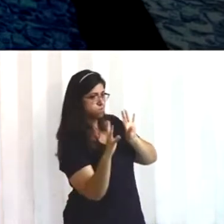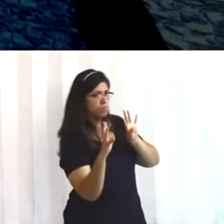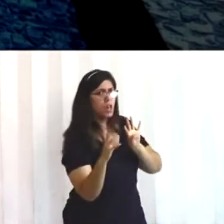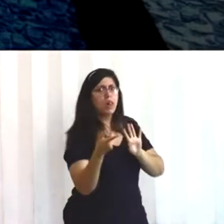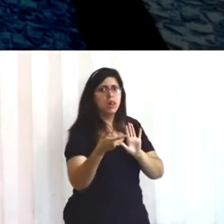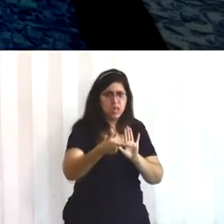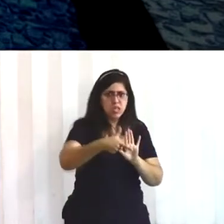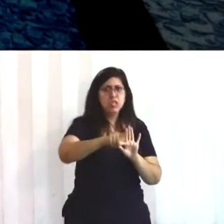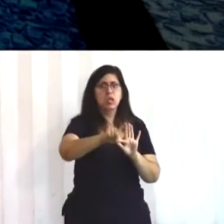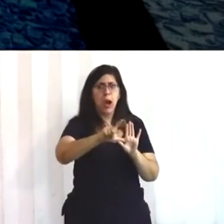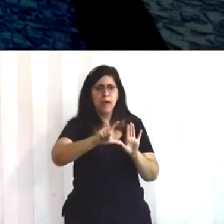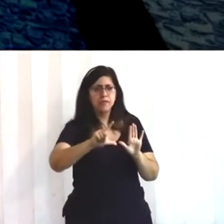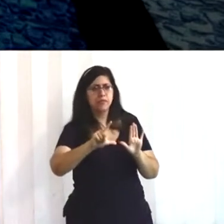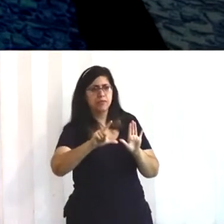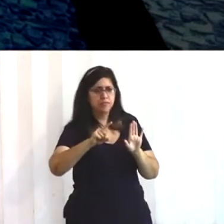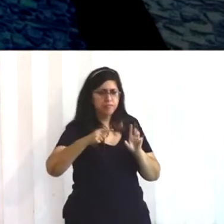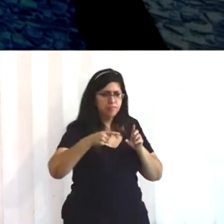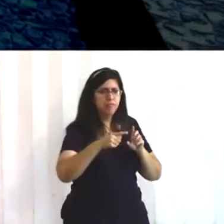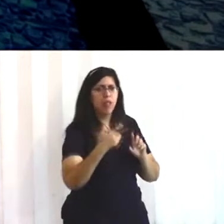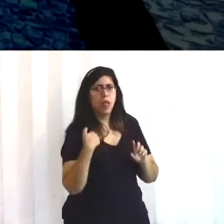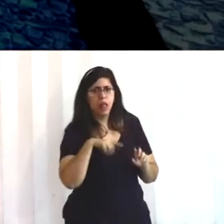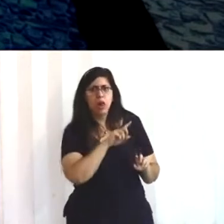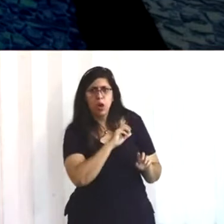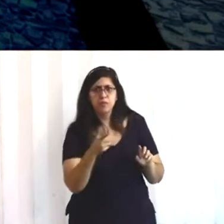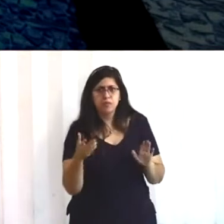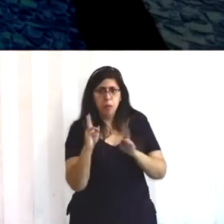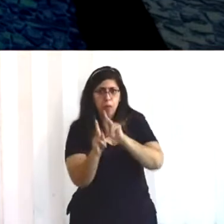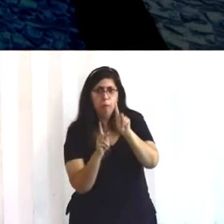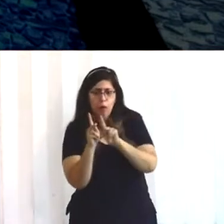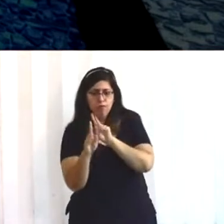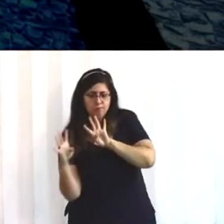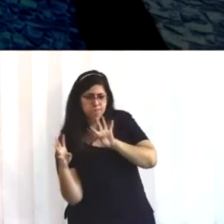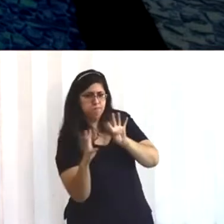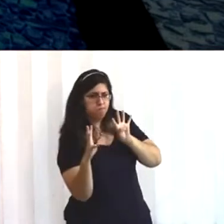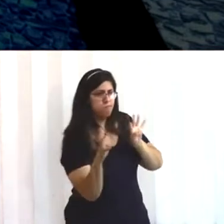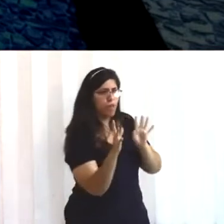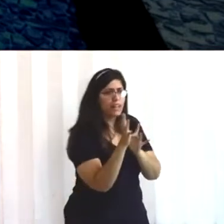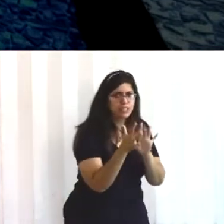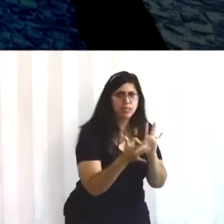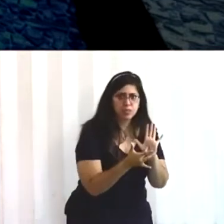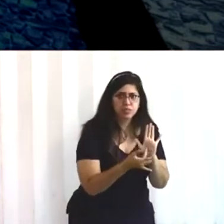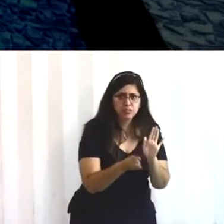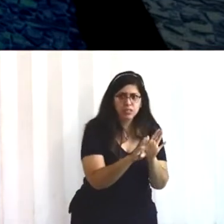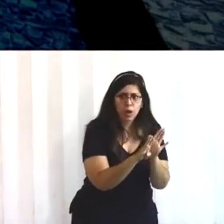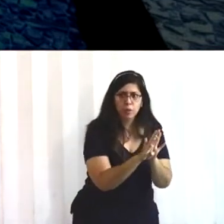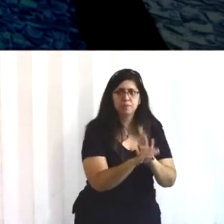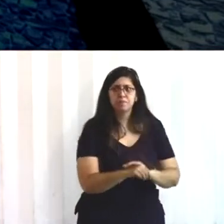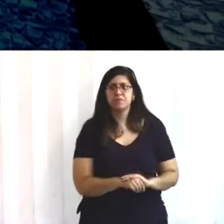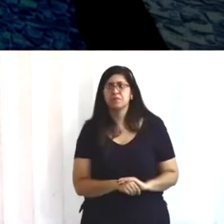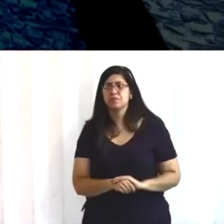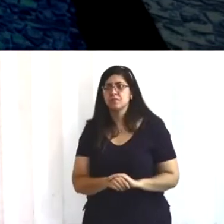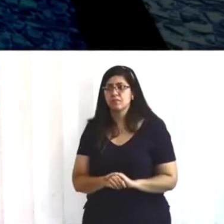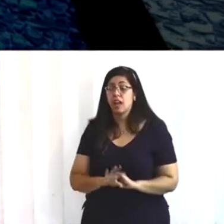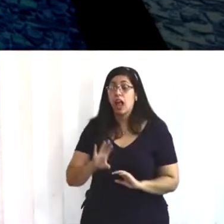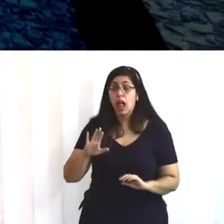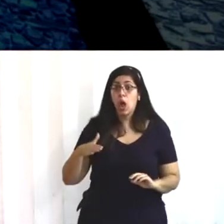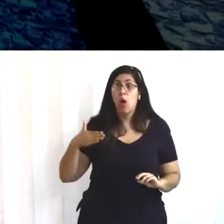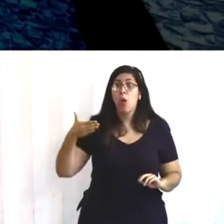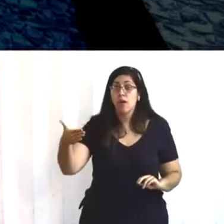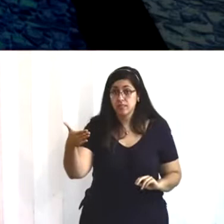modo que nem podiam comer. No texto original tem o termo pão aqui, não poderiam comer pão. E quando os parentes